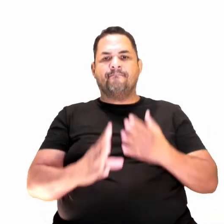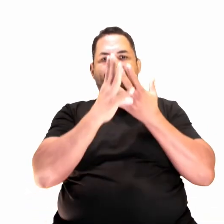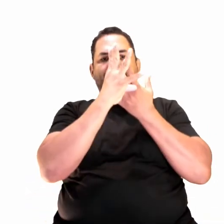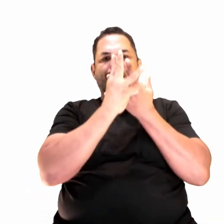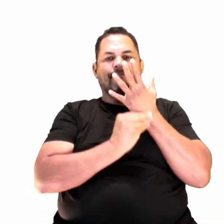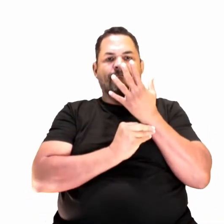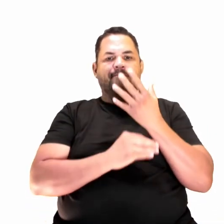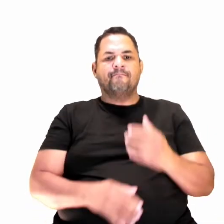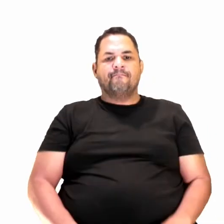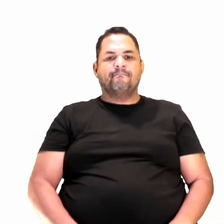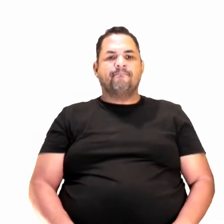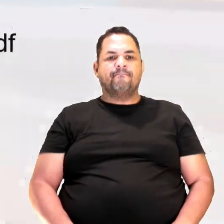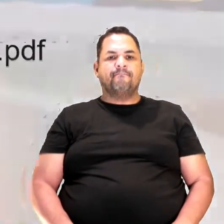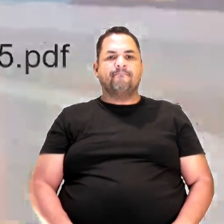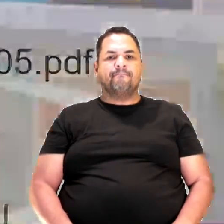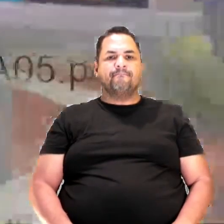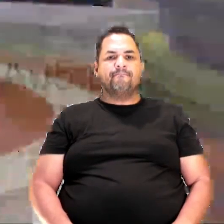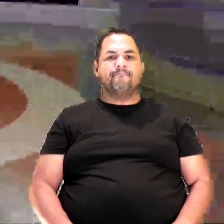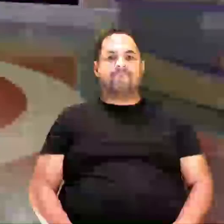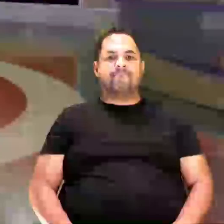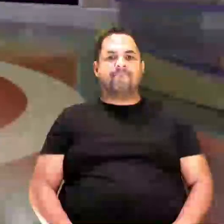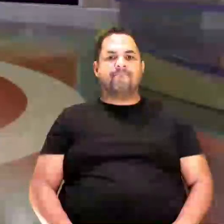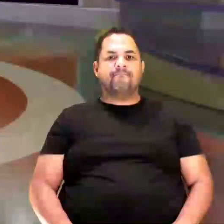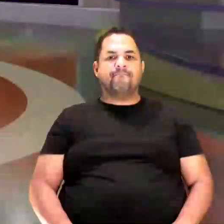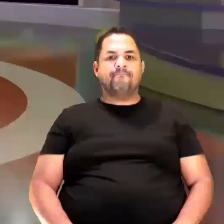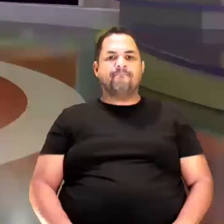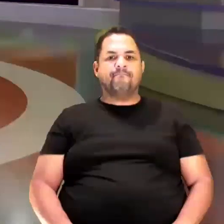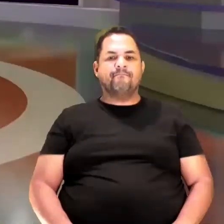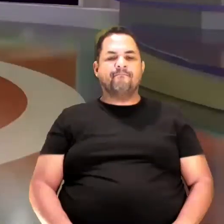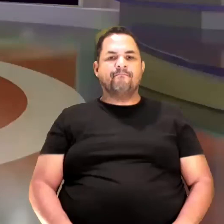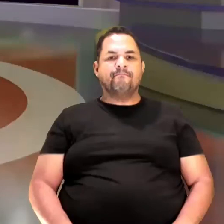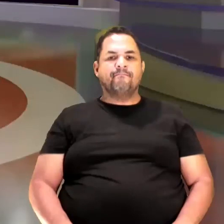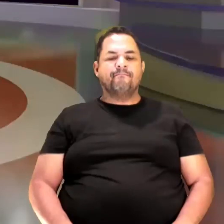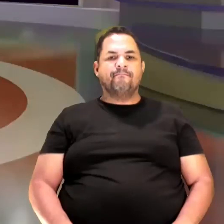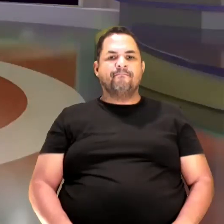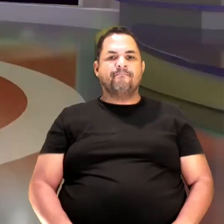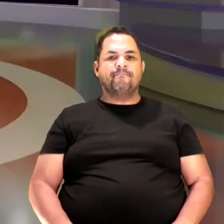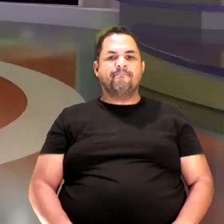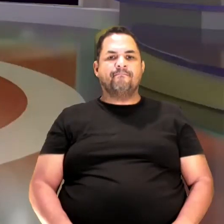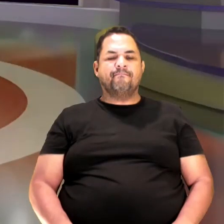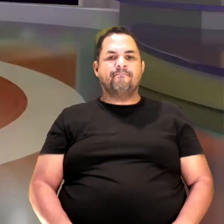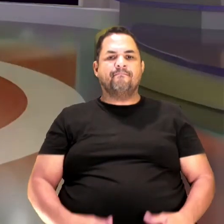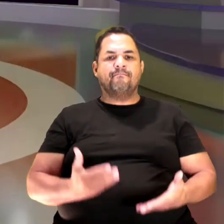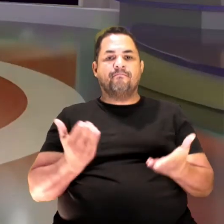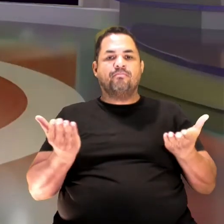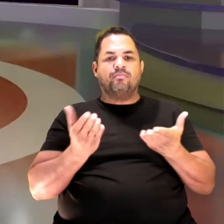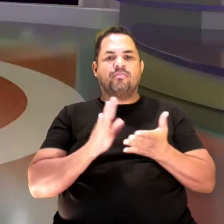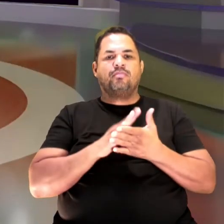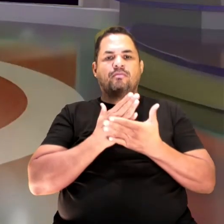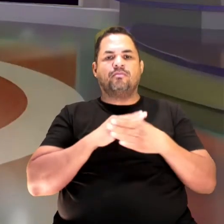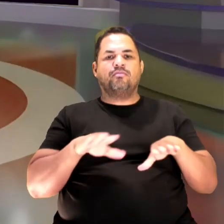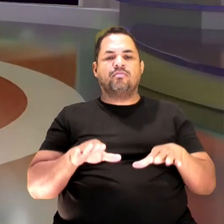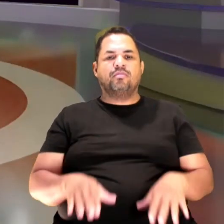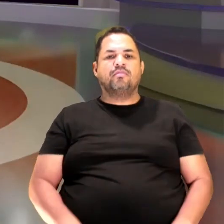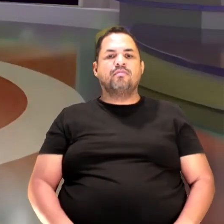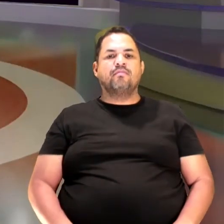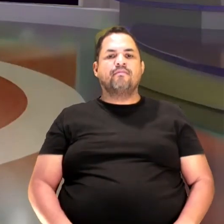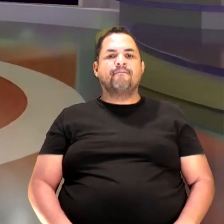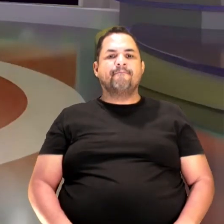a beard. Ou seja, ele é alto, acima do peso, ele tem um cabelo liso curto, cabelo vermelho